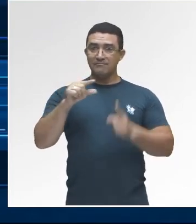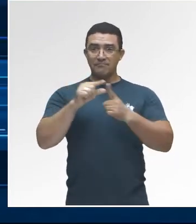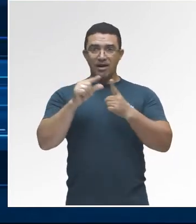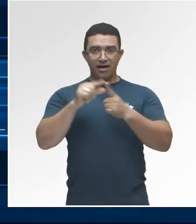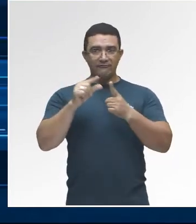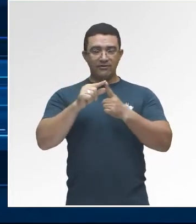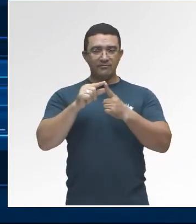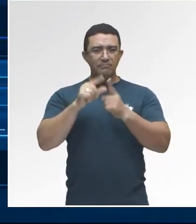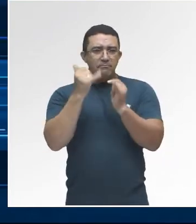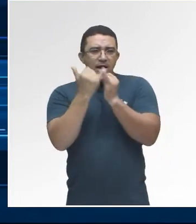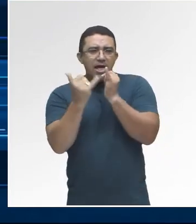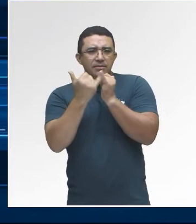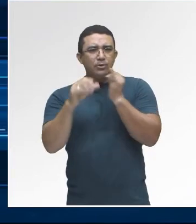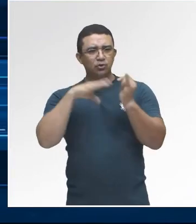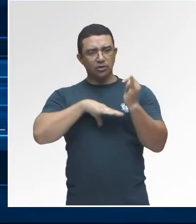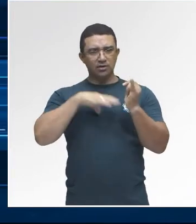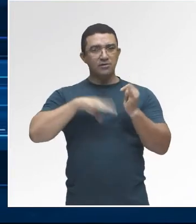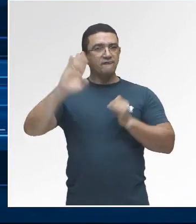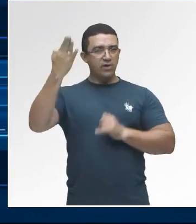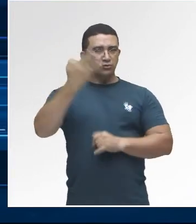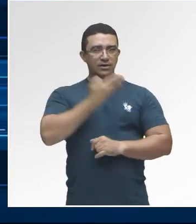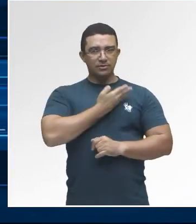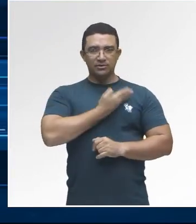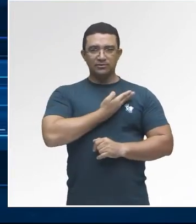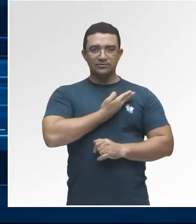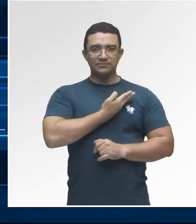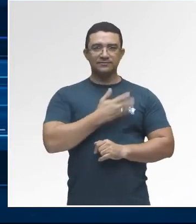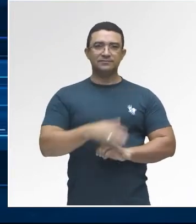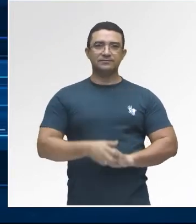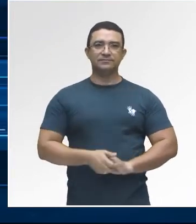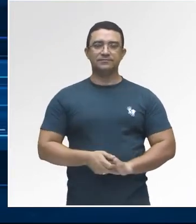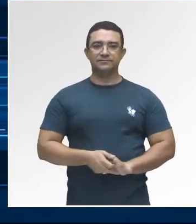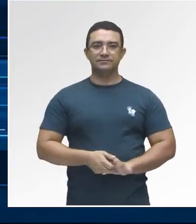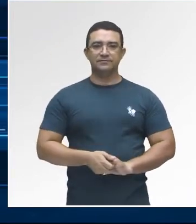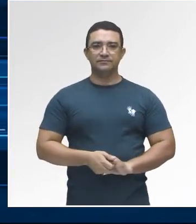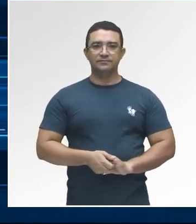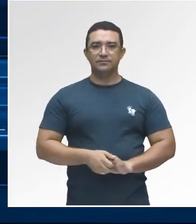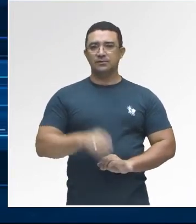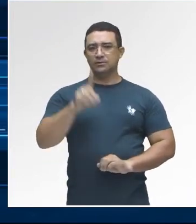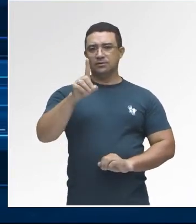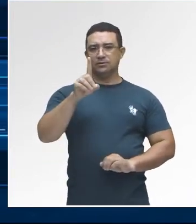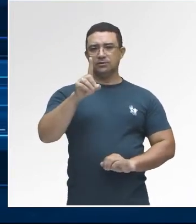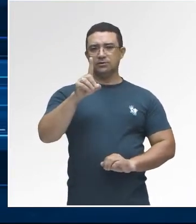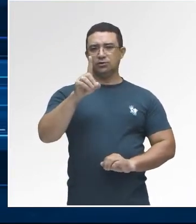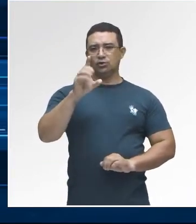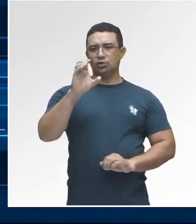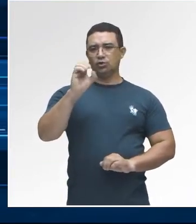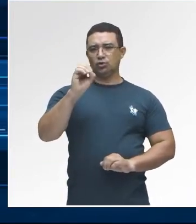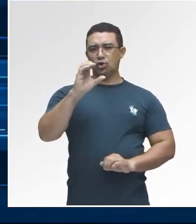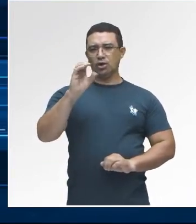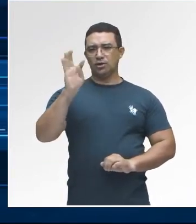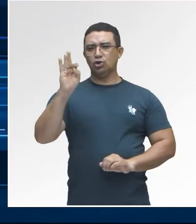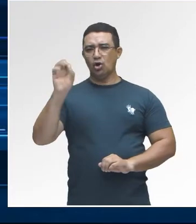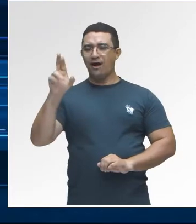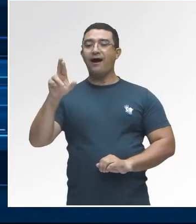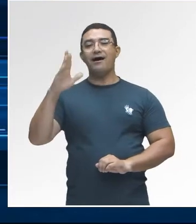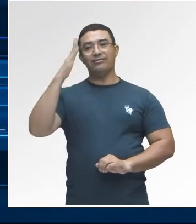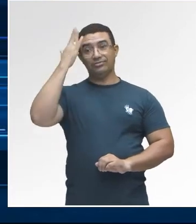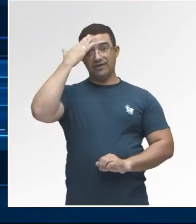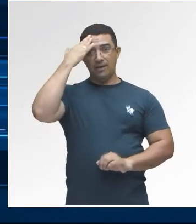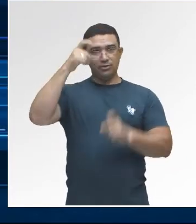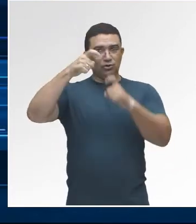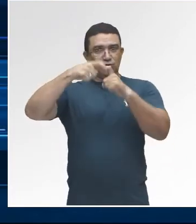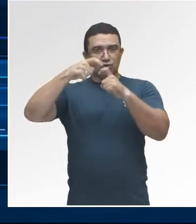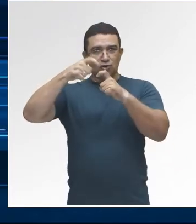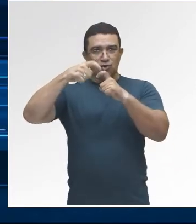words, palavras cognatas. Então, aqui só tem alguns exemplos, não é? Doctor, doutor, né? Doctor. E